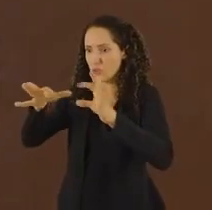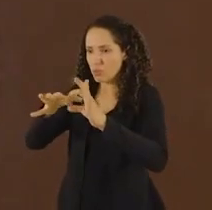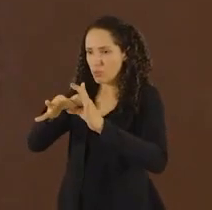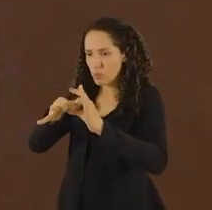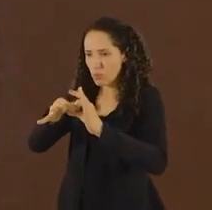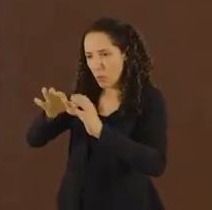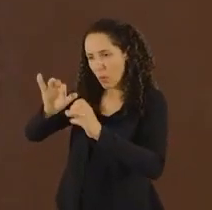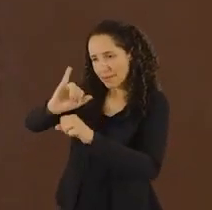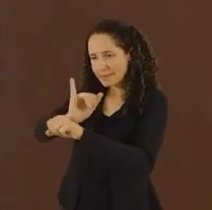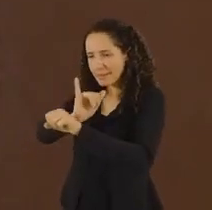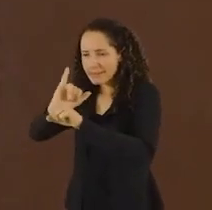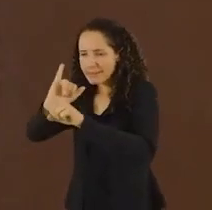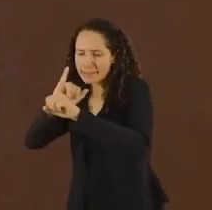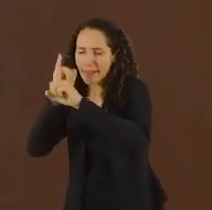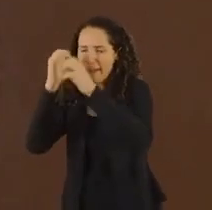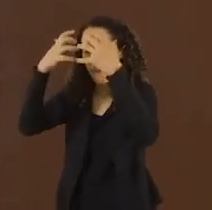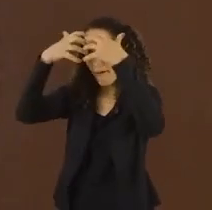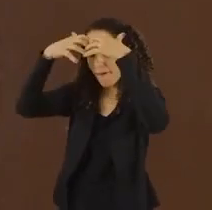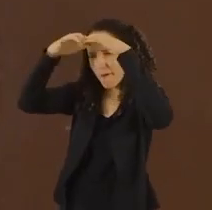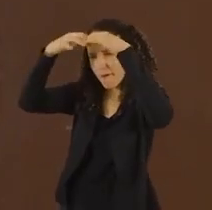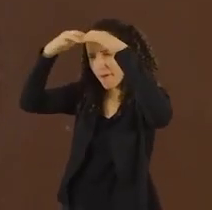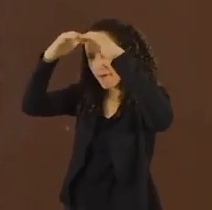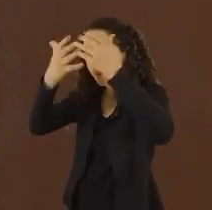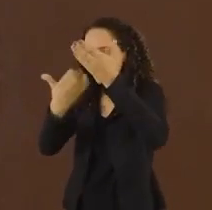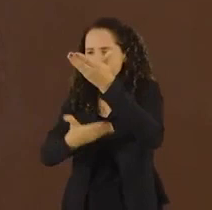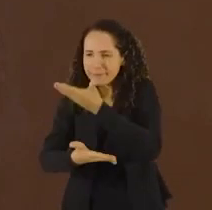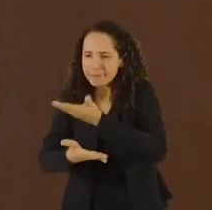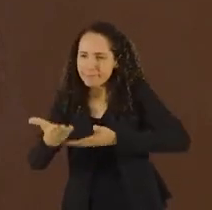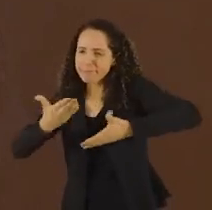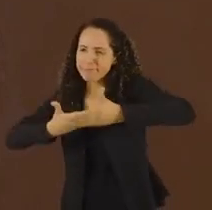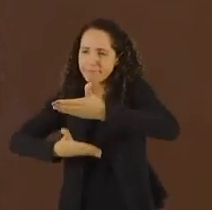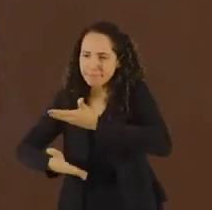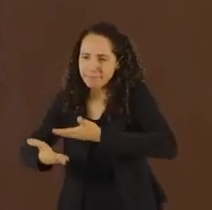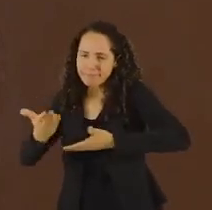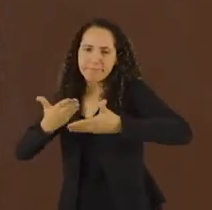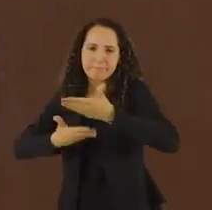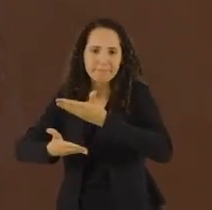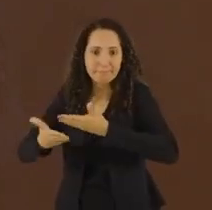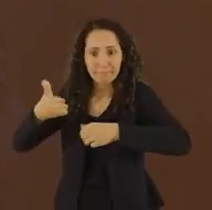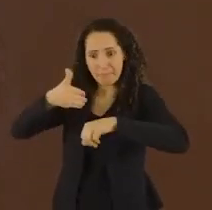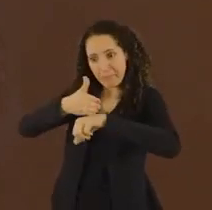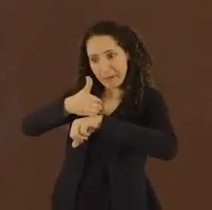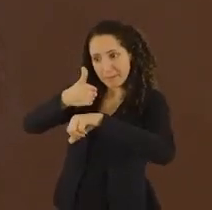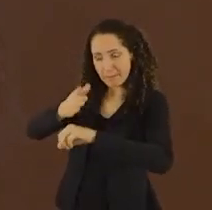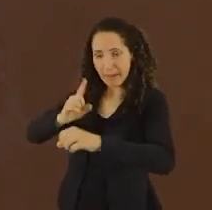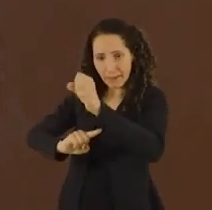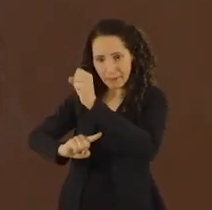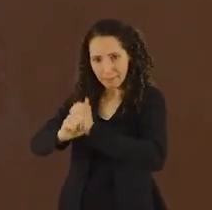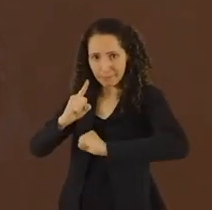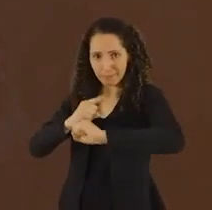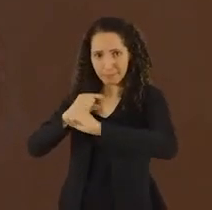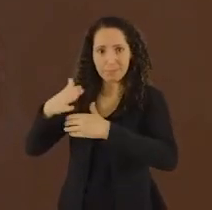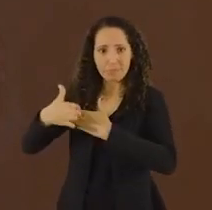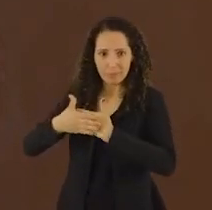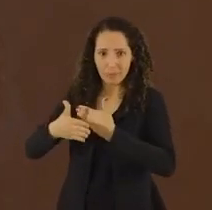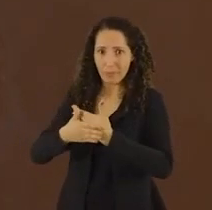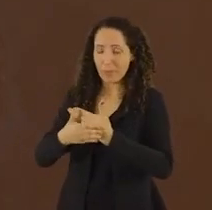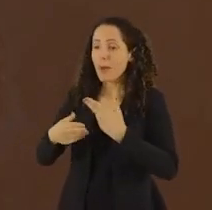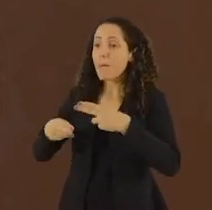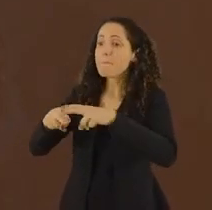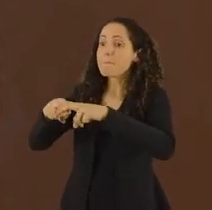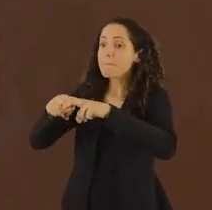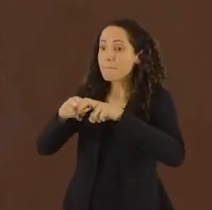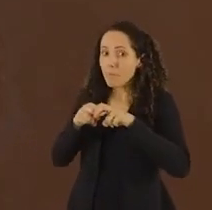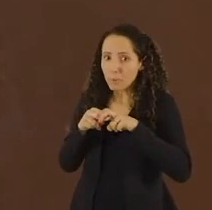oferecer essas reflexões E participar de formativa na sociedade ribeirão-pretano é